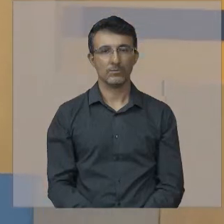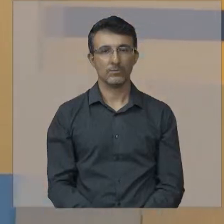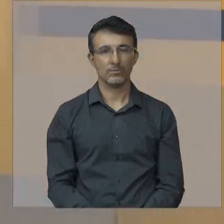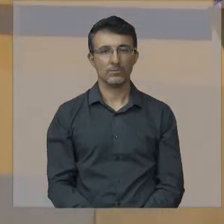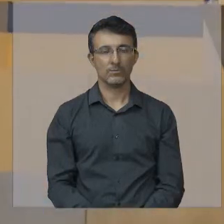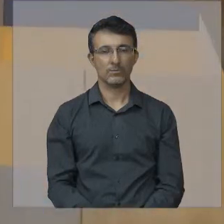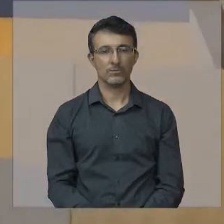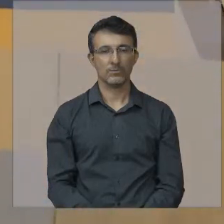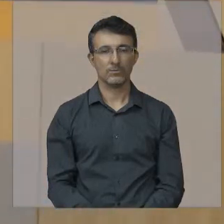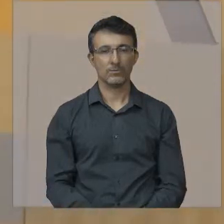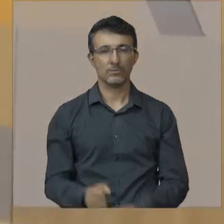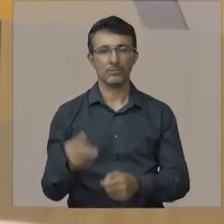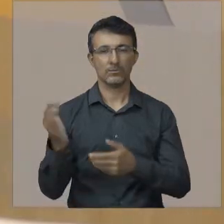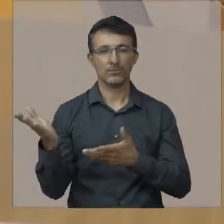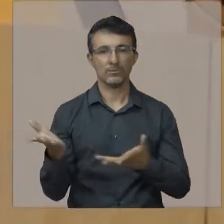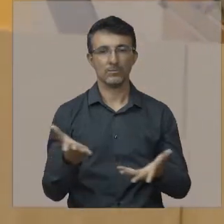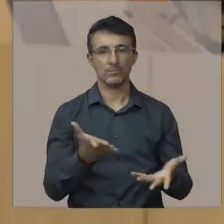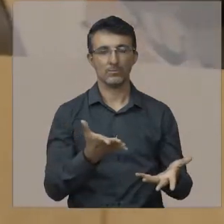Doutor José Cláudio.